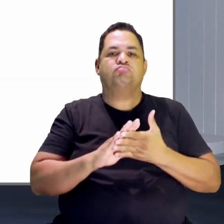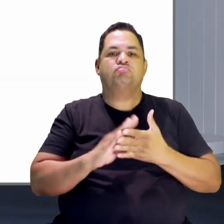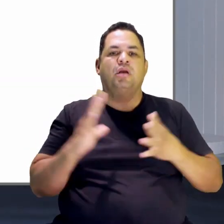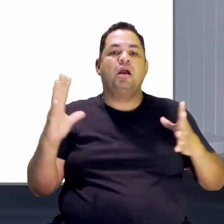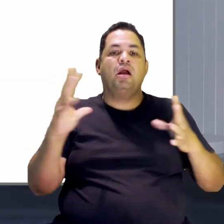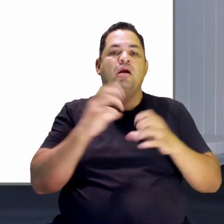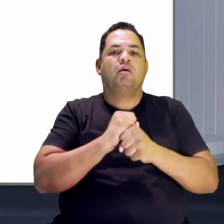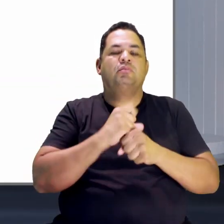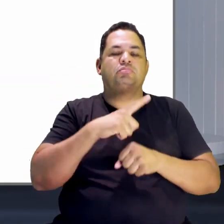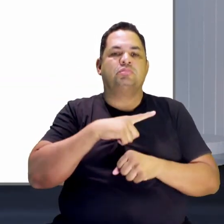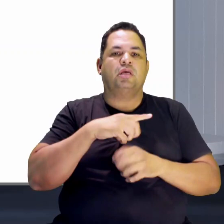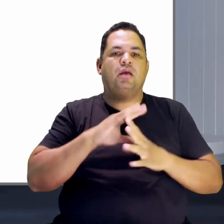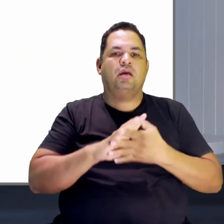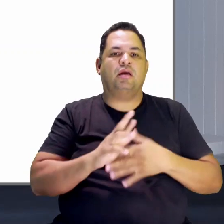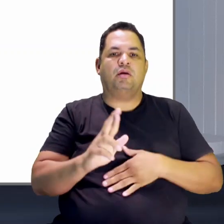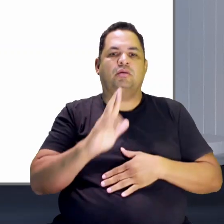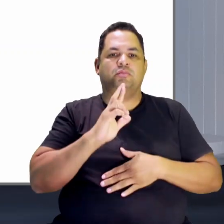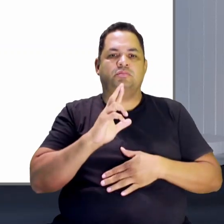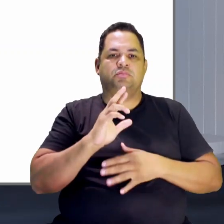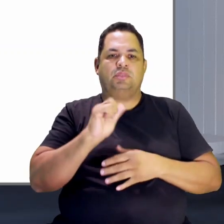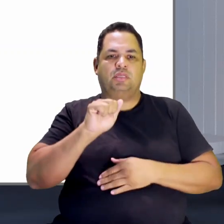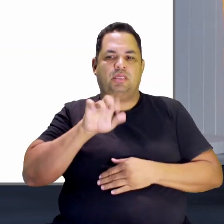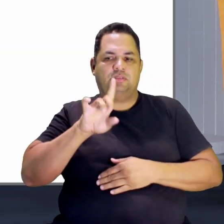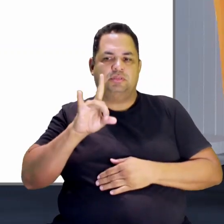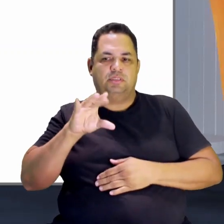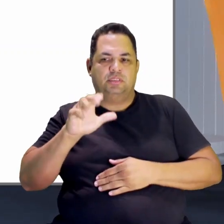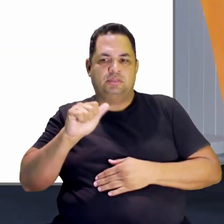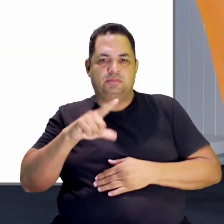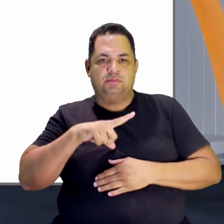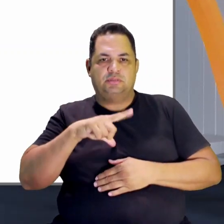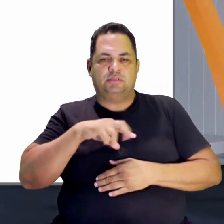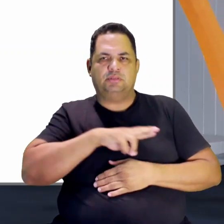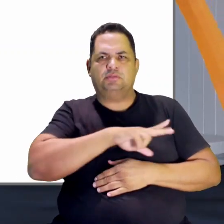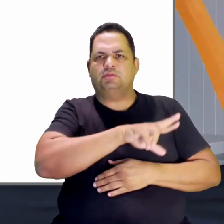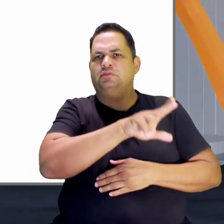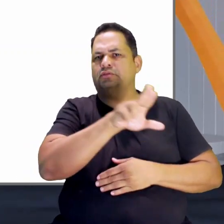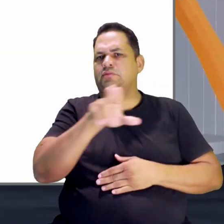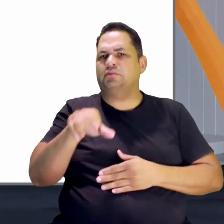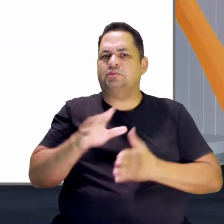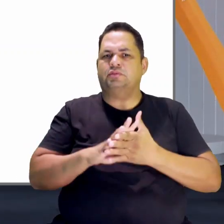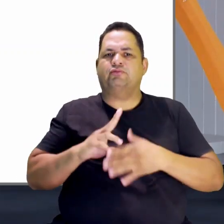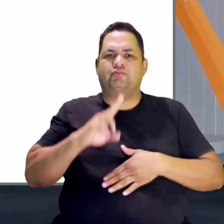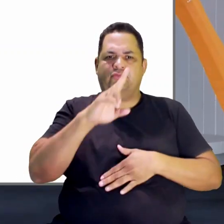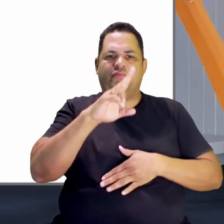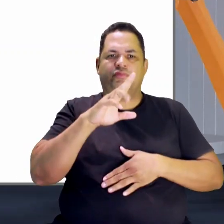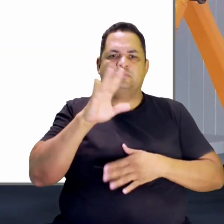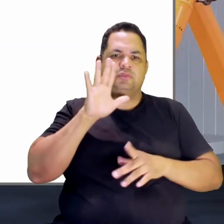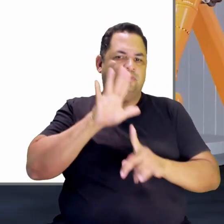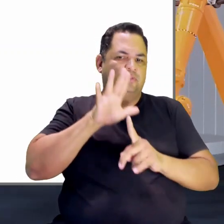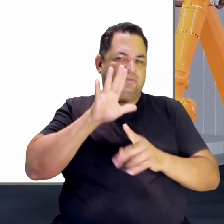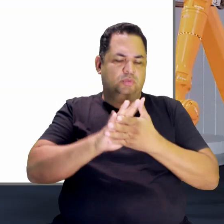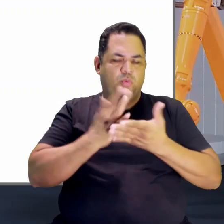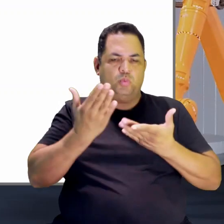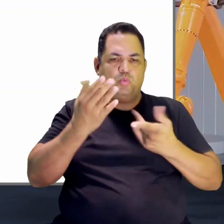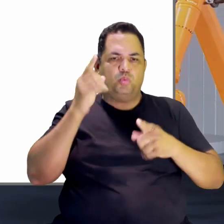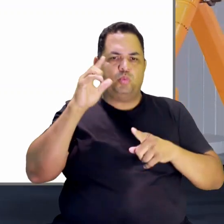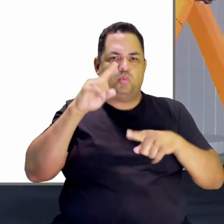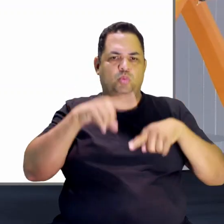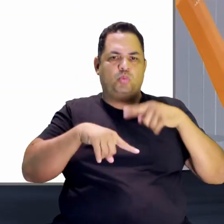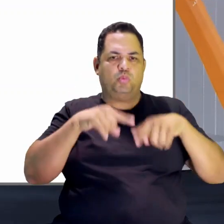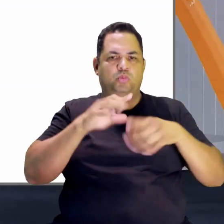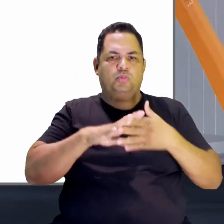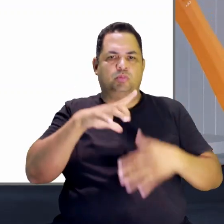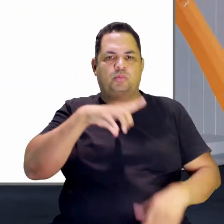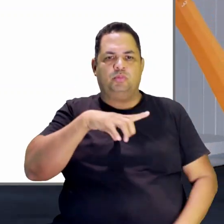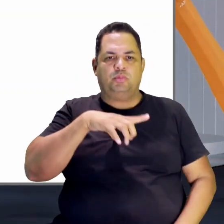dá um resultado de uma força. A aceleração só tem uma, pode ter 18 forças agindo num corpo. Só tem uma aceleração, aquela